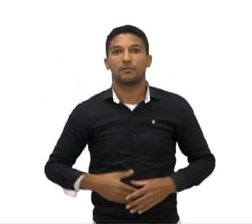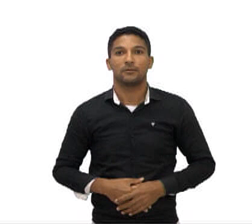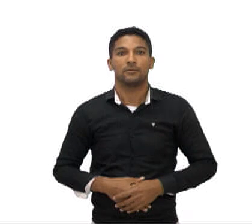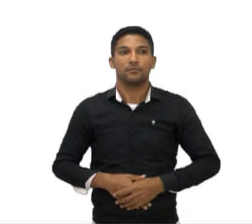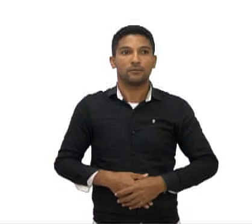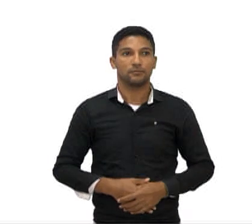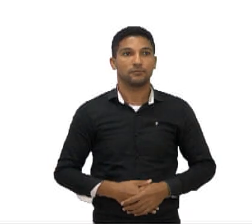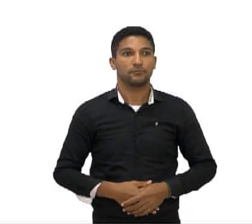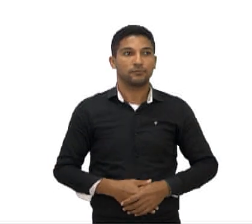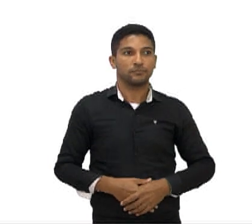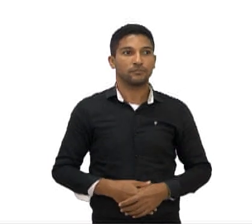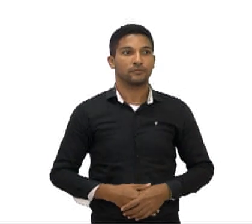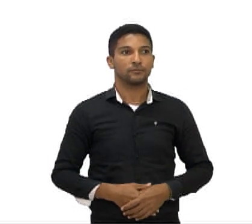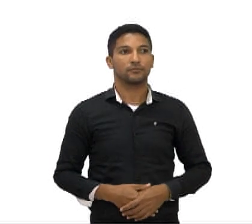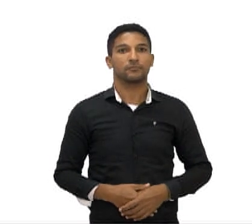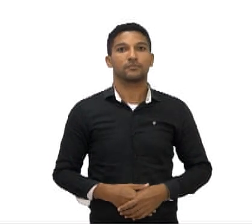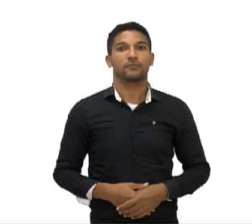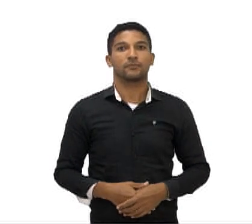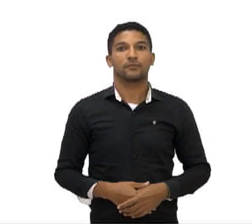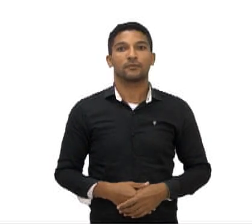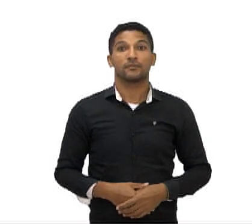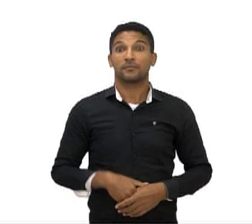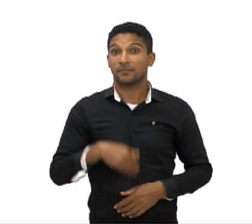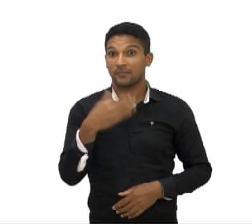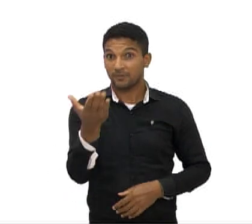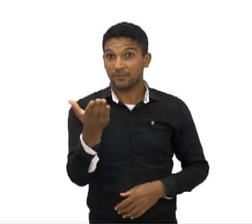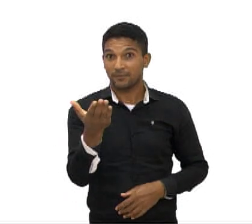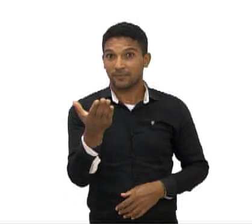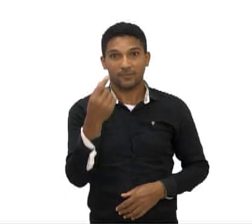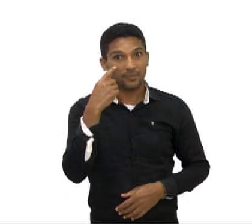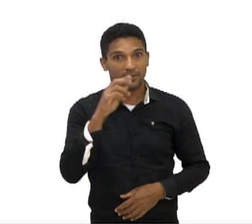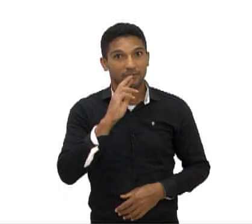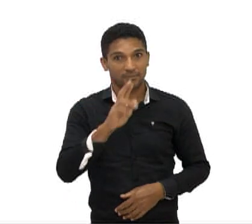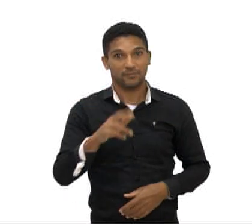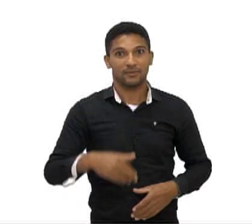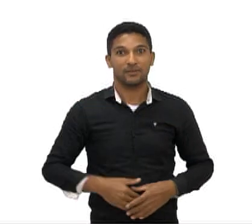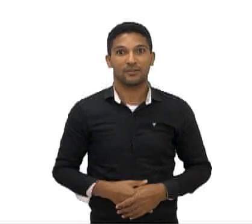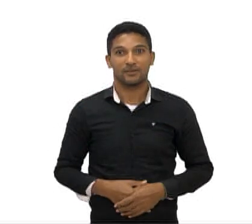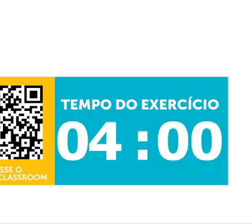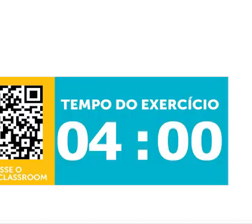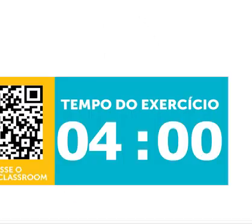um pueblo ou região. Vamos!